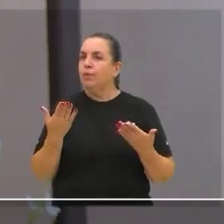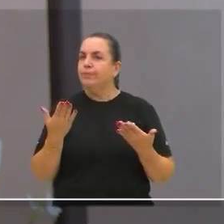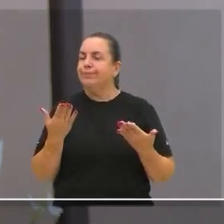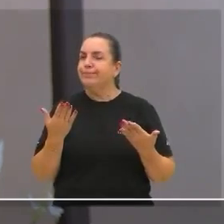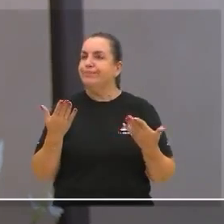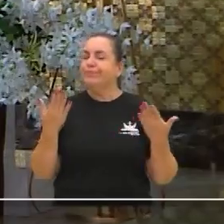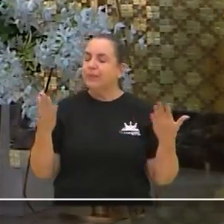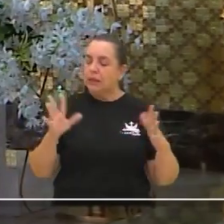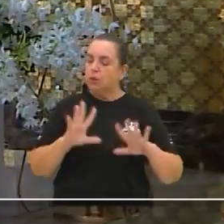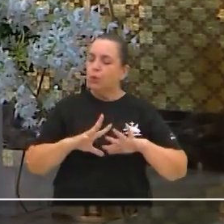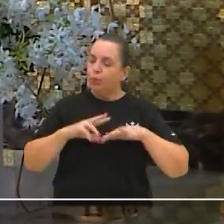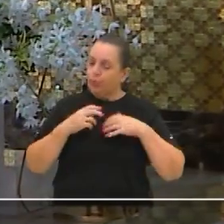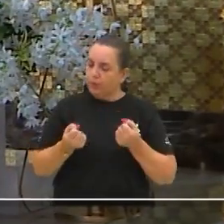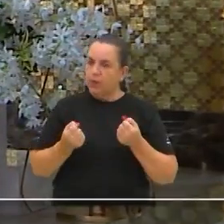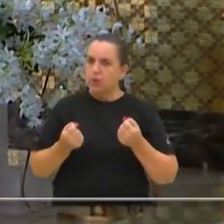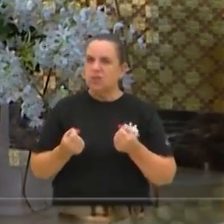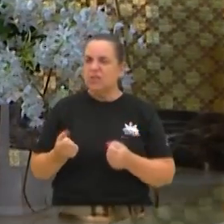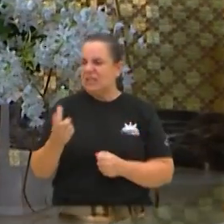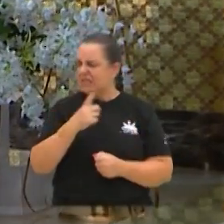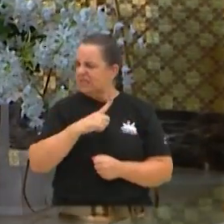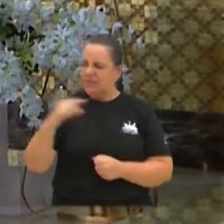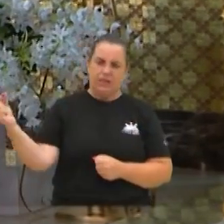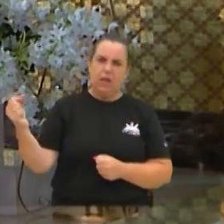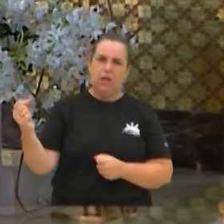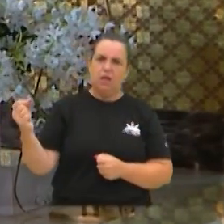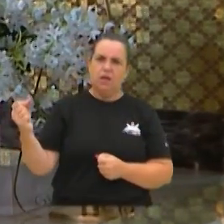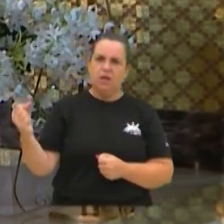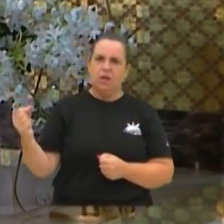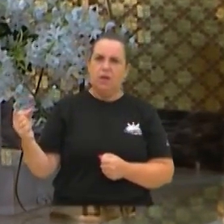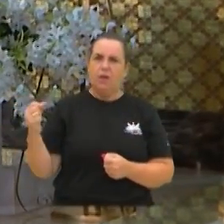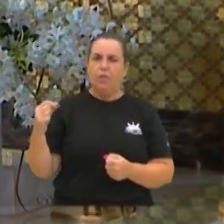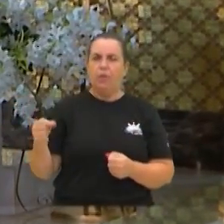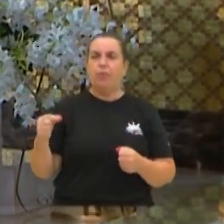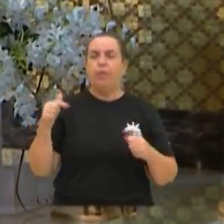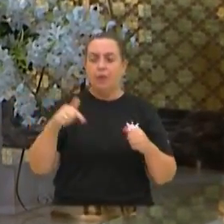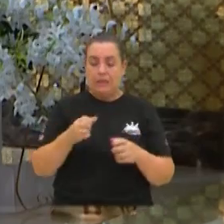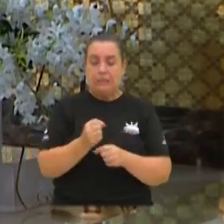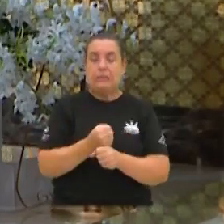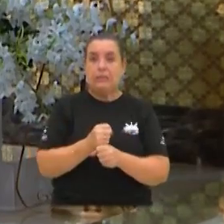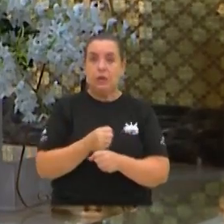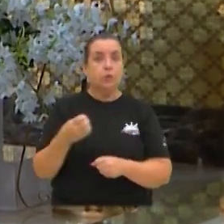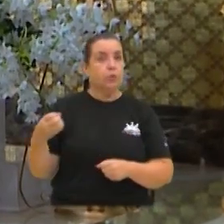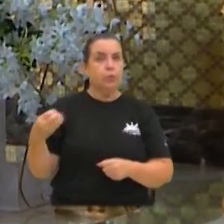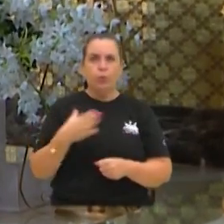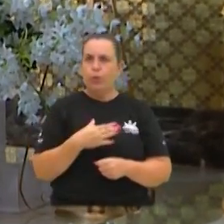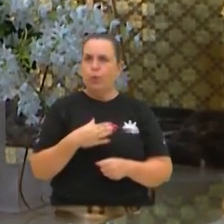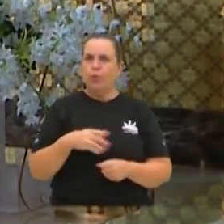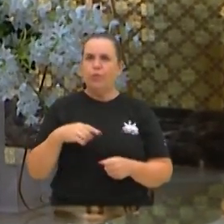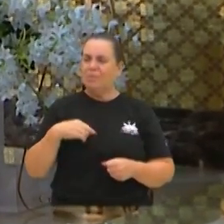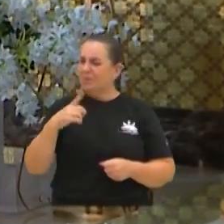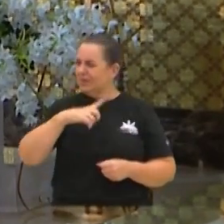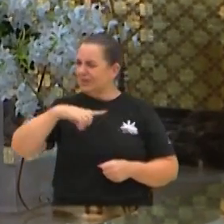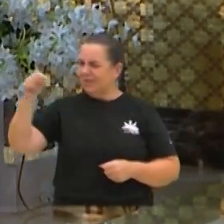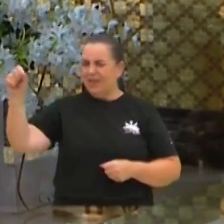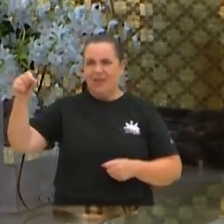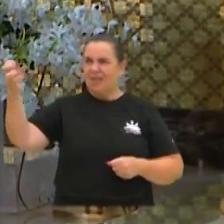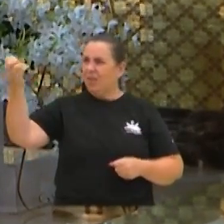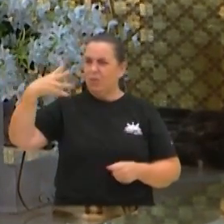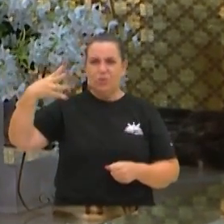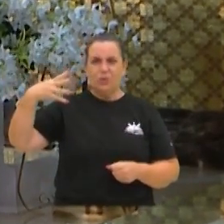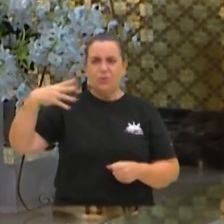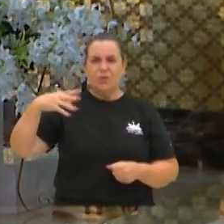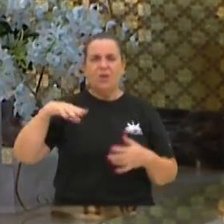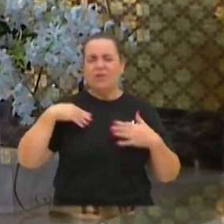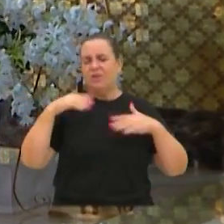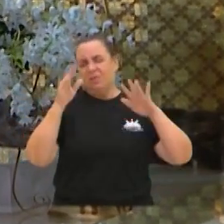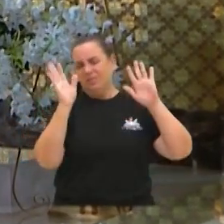ou ter coragem de sair. E se é ano novo, vamos sair para a luz,